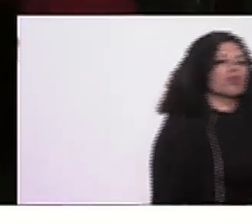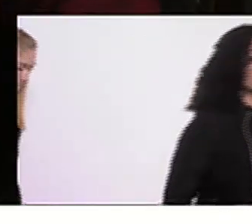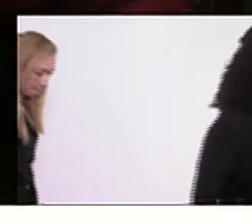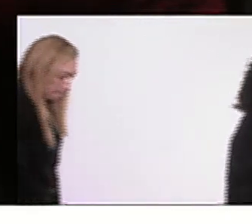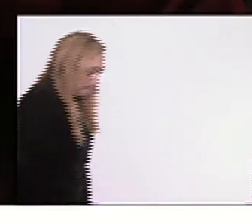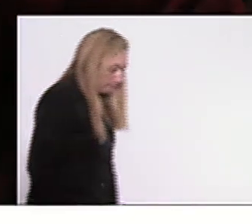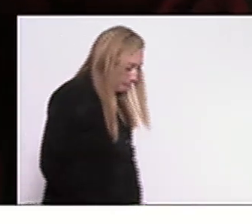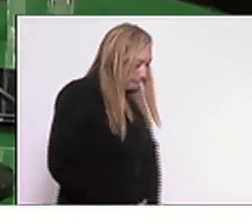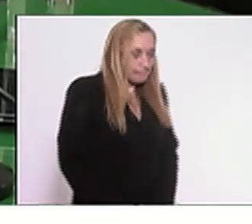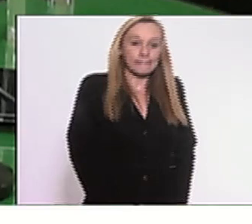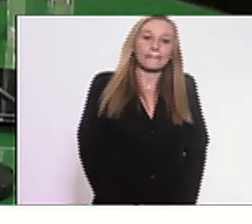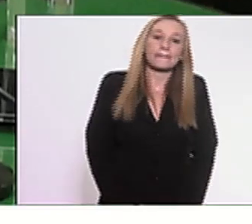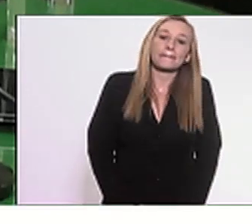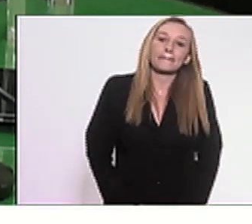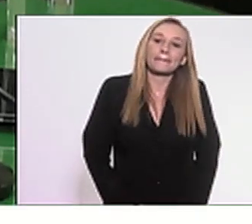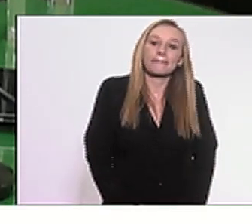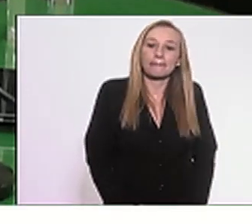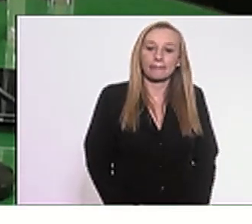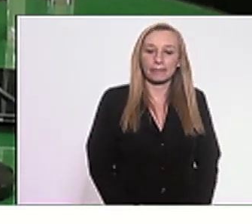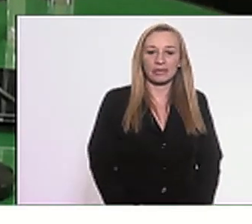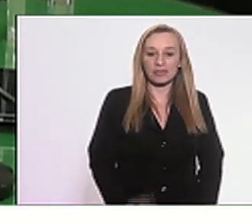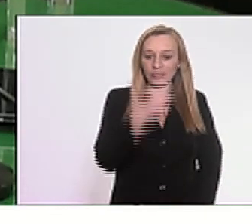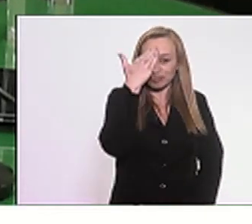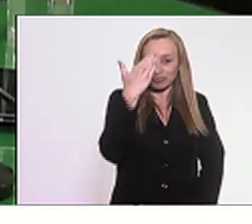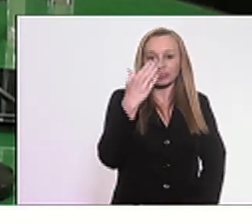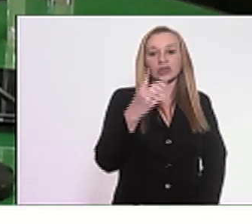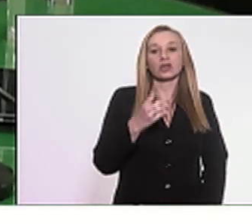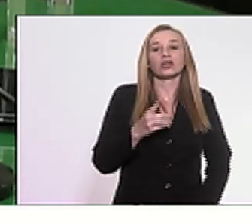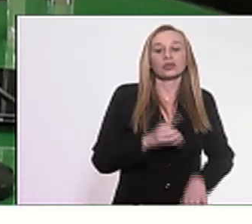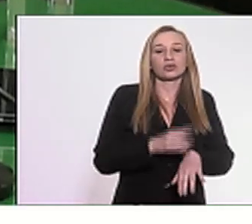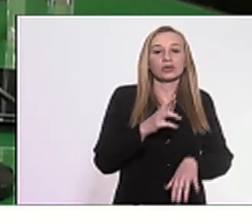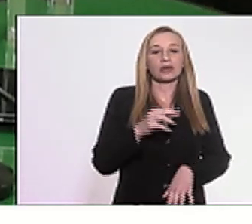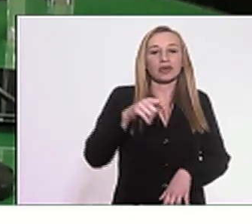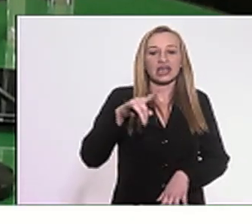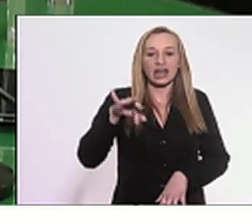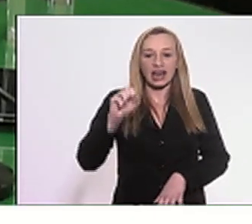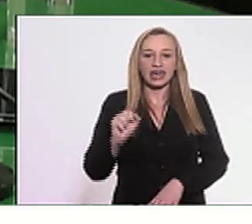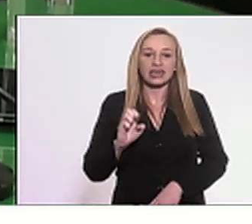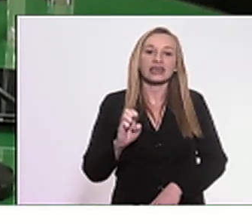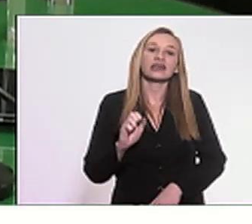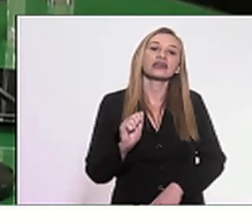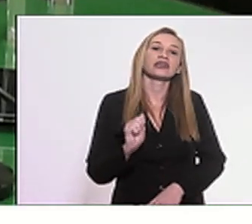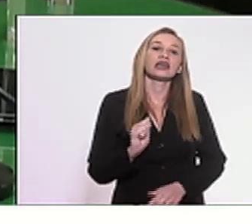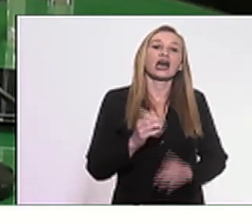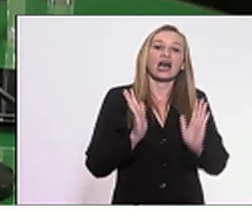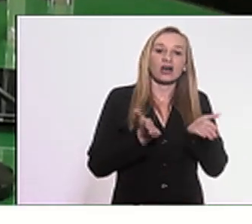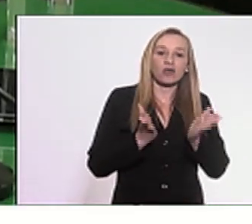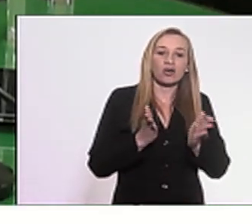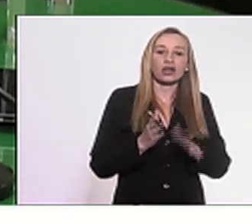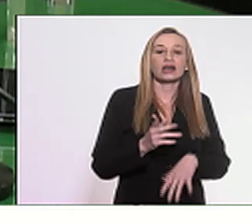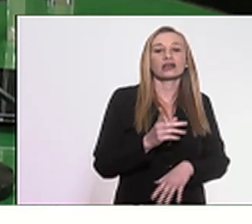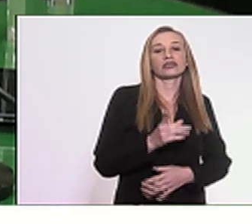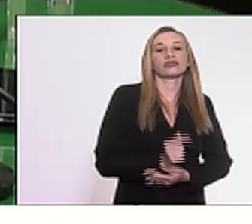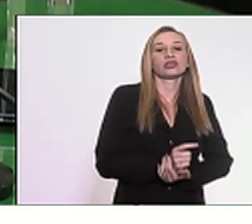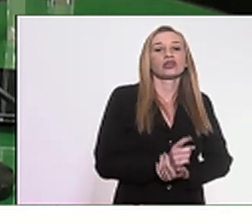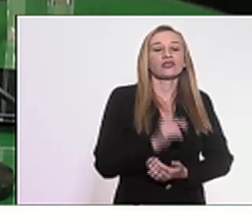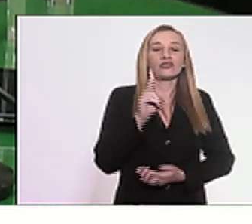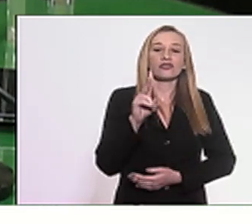aceito. Obrigada. Muito obrigado, doutora Mariléia. Eu quero passar agora a palavra para o Vanilton